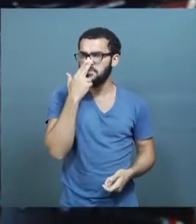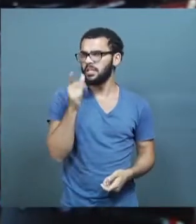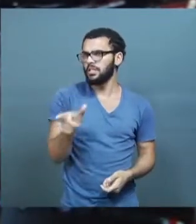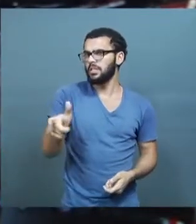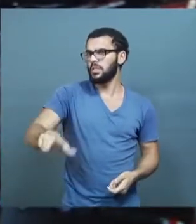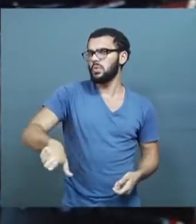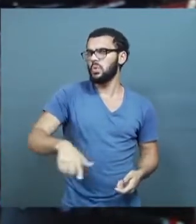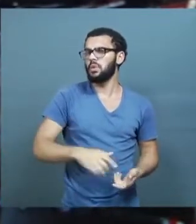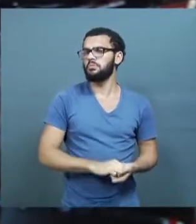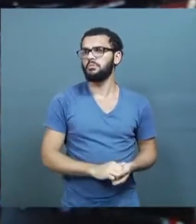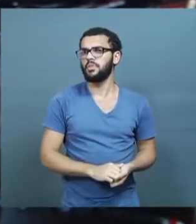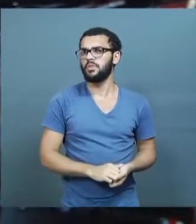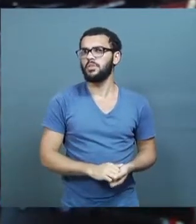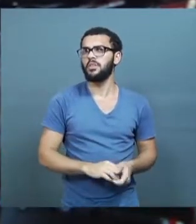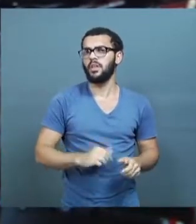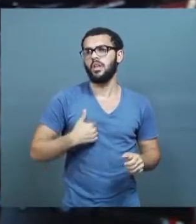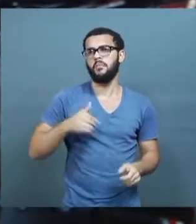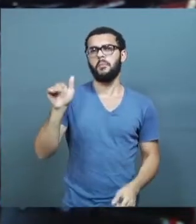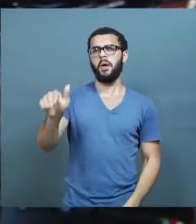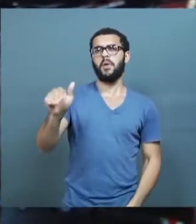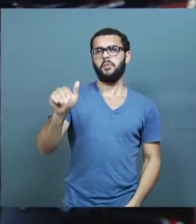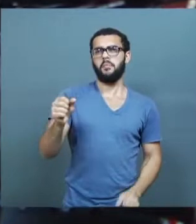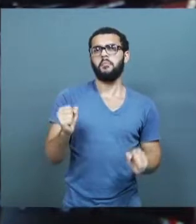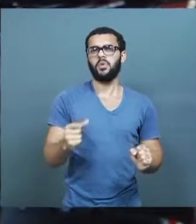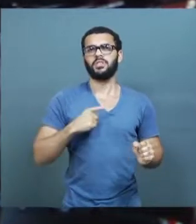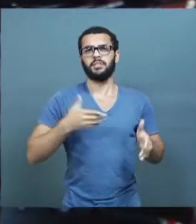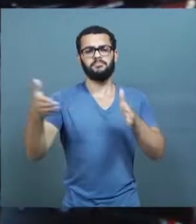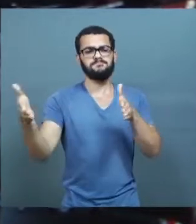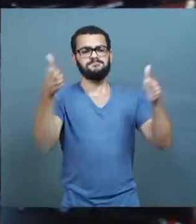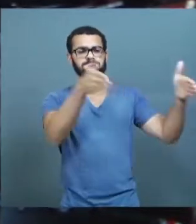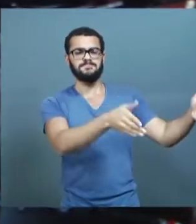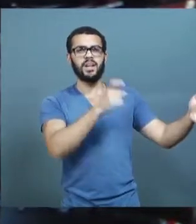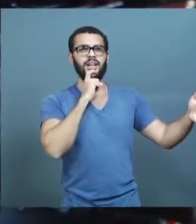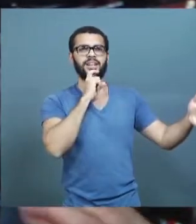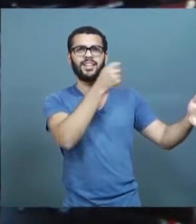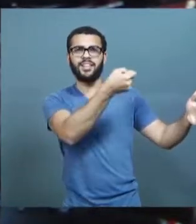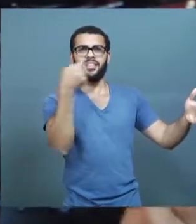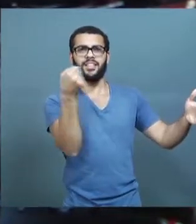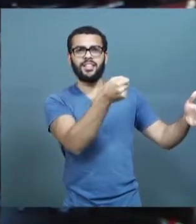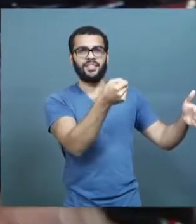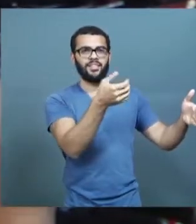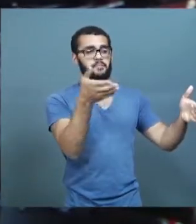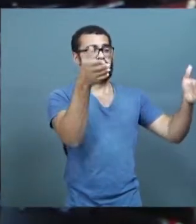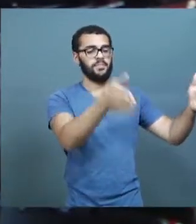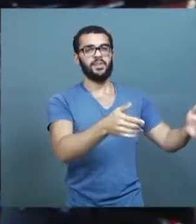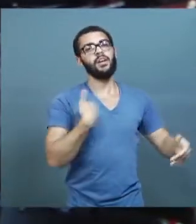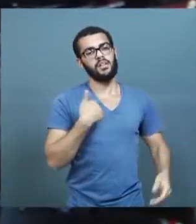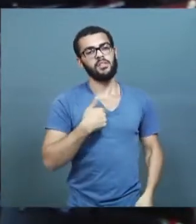essas pessoas para abrir uma geladeira no meu estabelecimento. Com certeza nós iríamos lá